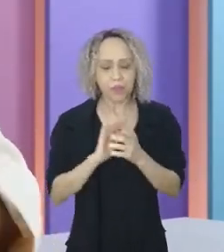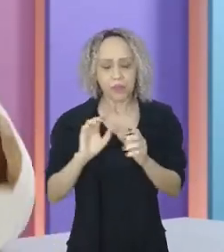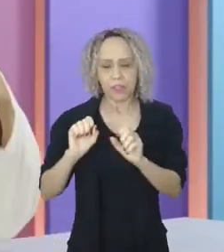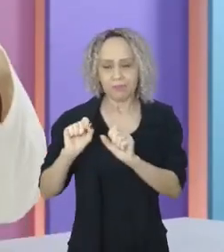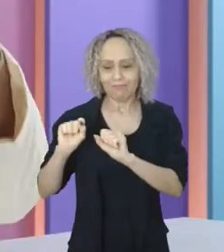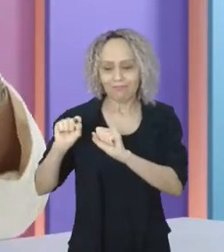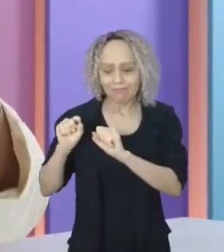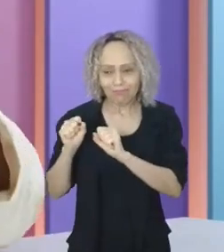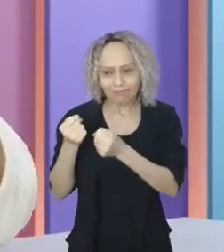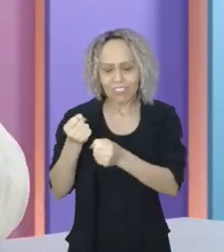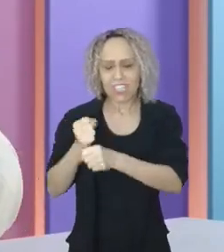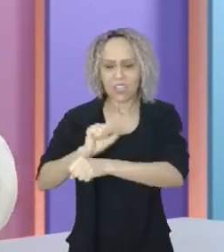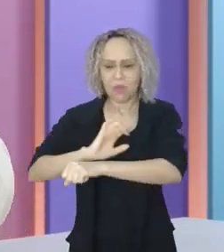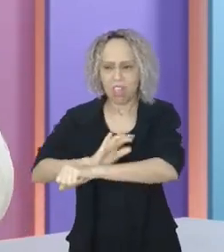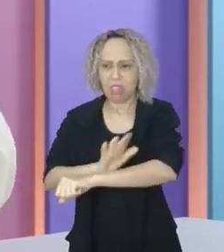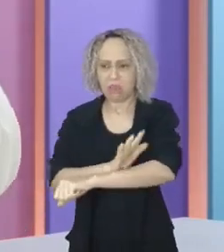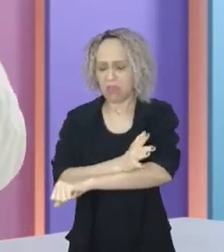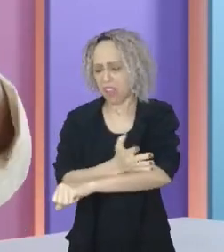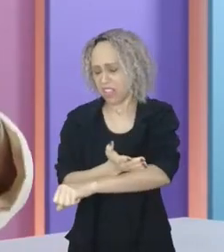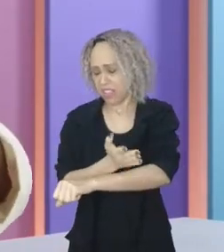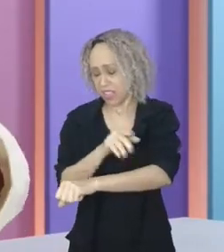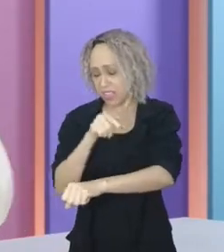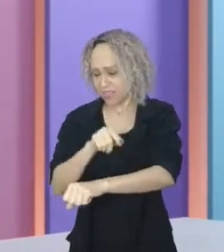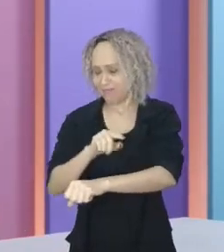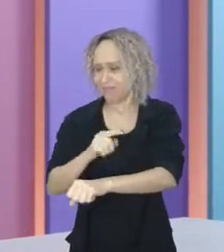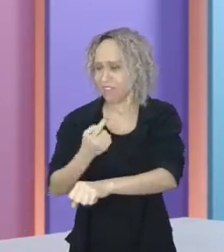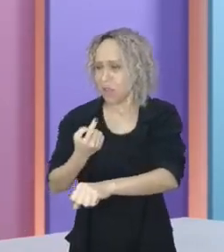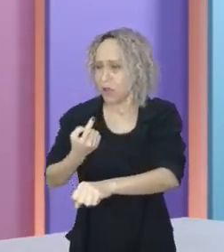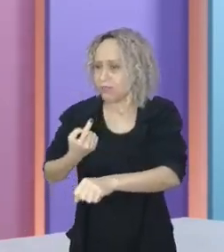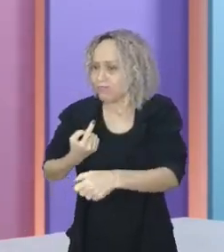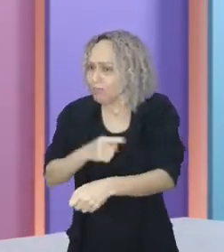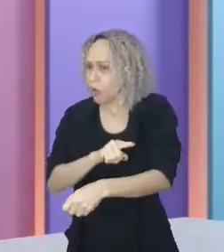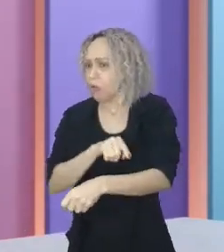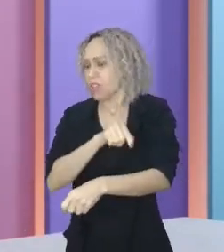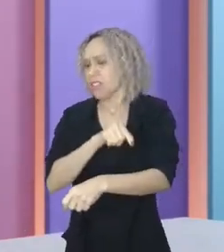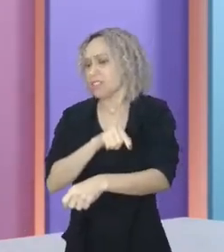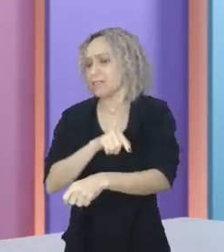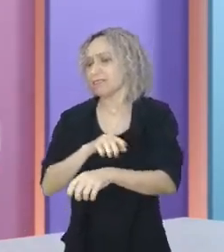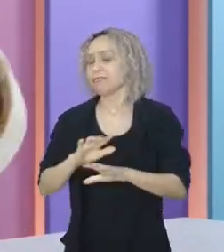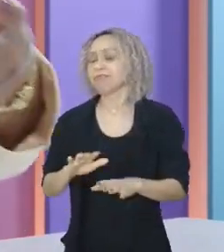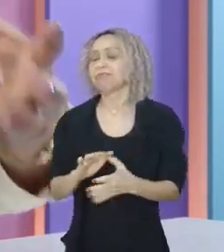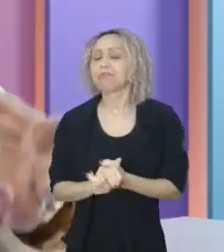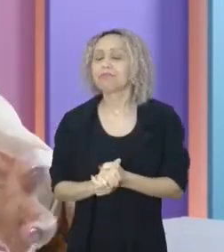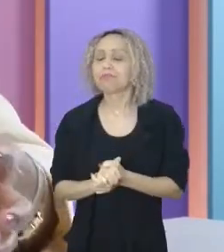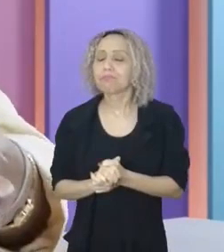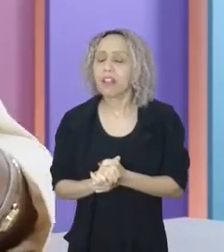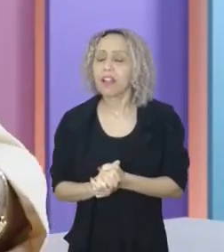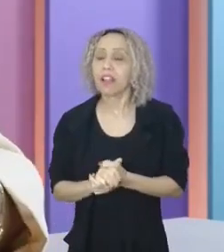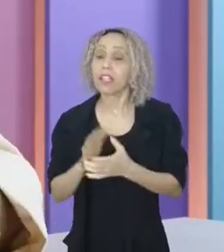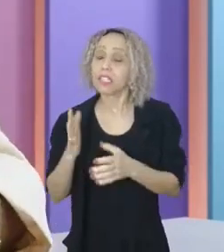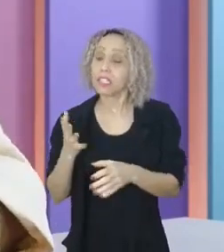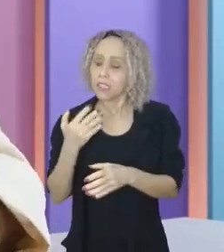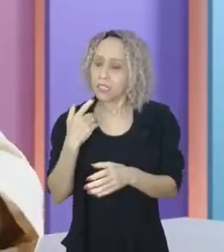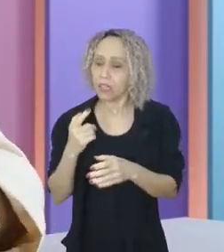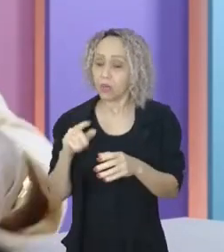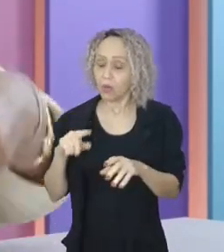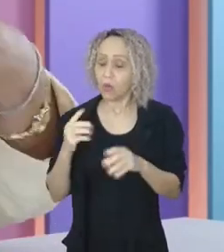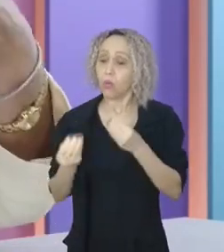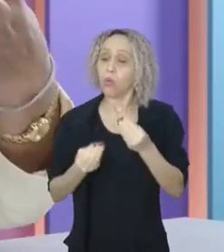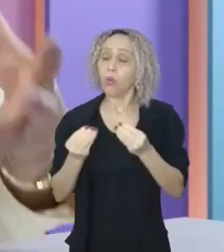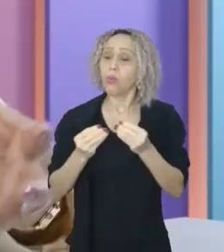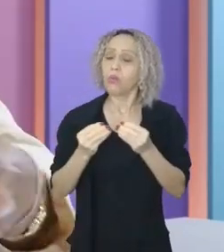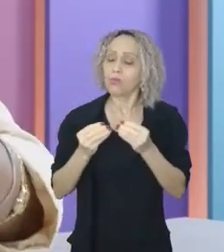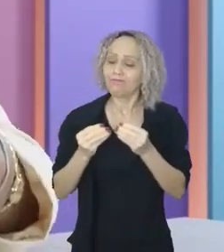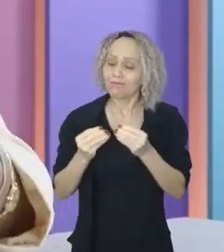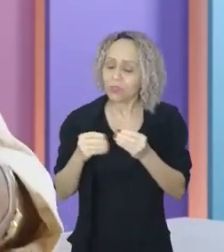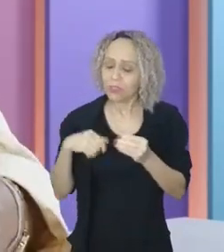né, ele não pode ser discurso, ele tem que se traduzir em ação e ele tem que estar no orçamento da União. Então a gente fez um